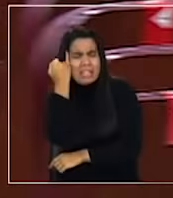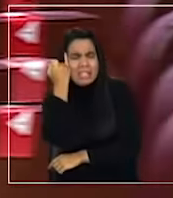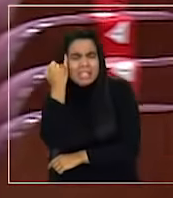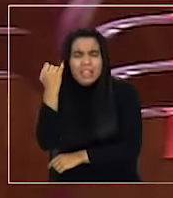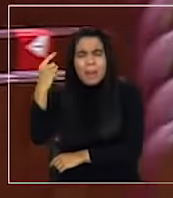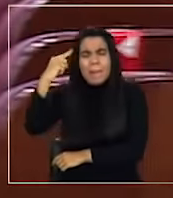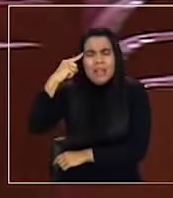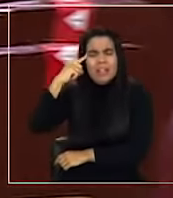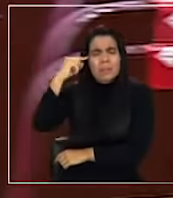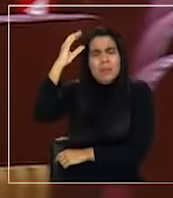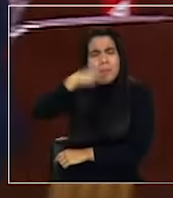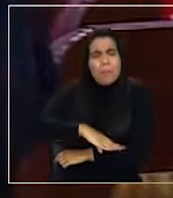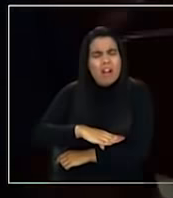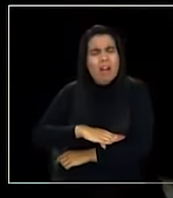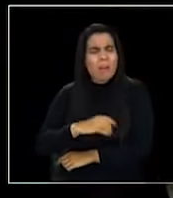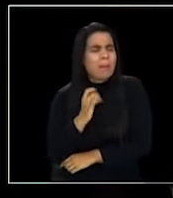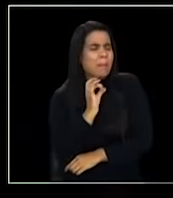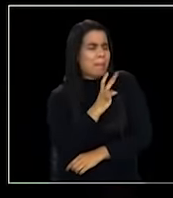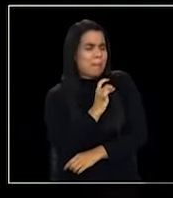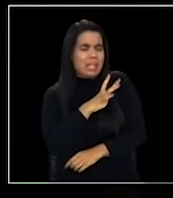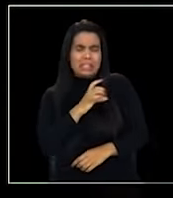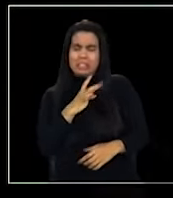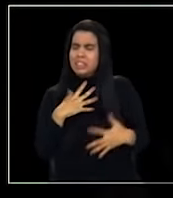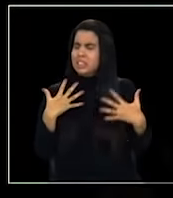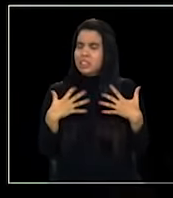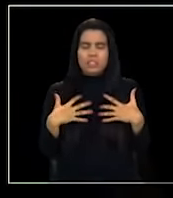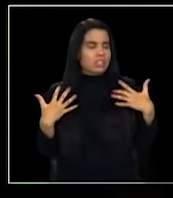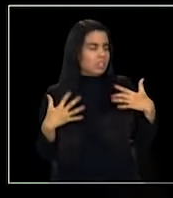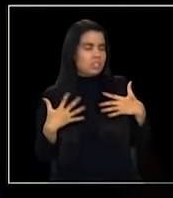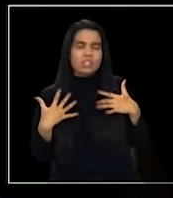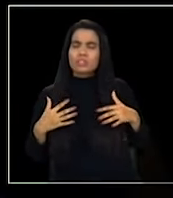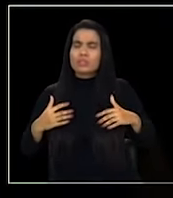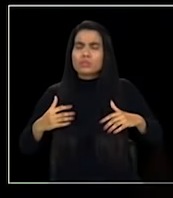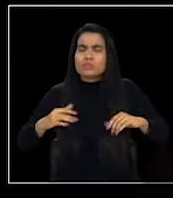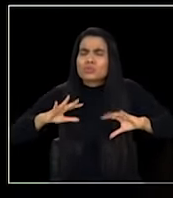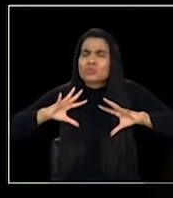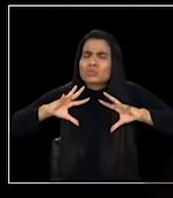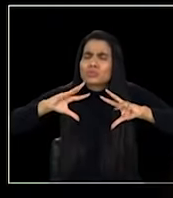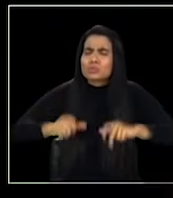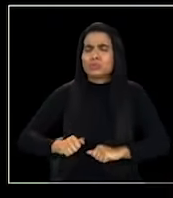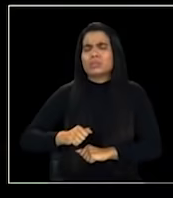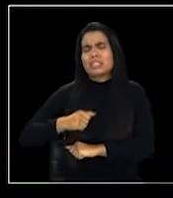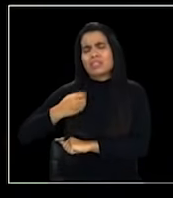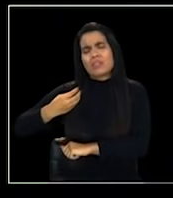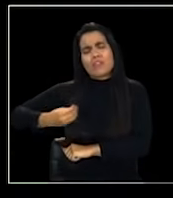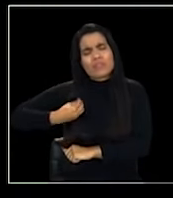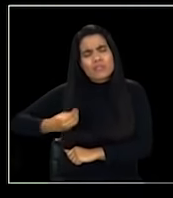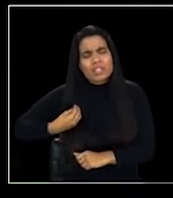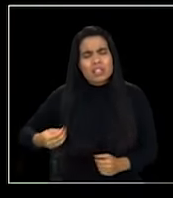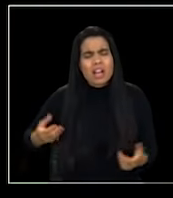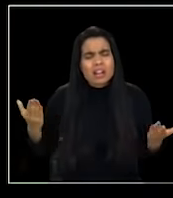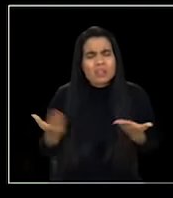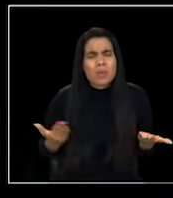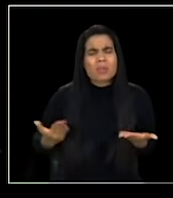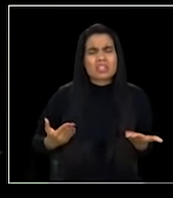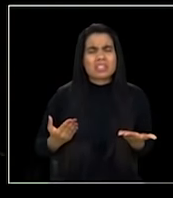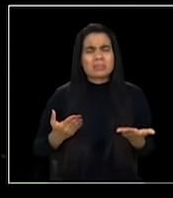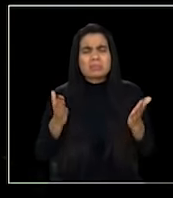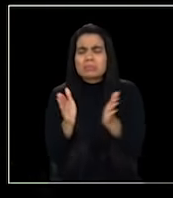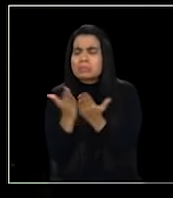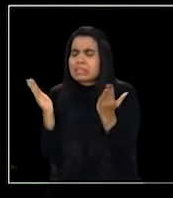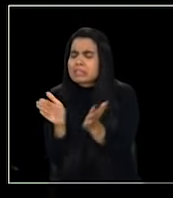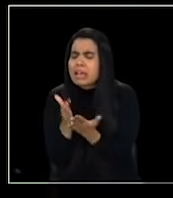pensamento negativo, medo, pânico, tudo que está aí agora acontecendo na sua vida, a